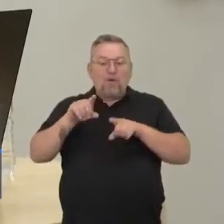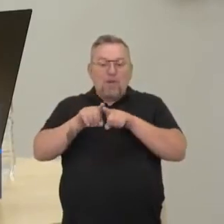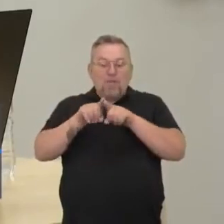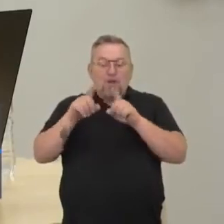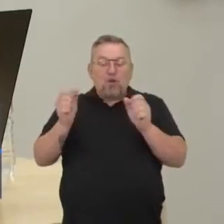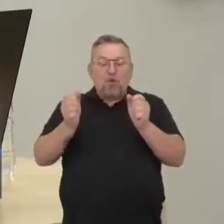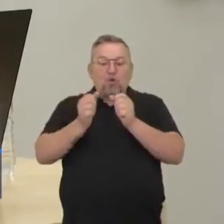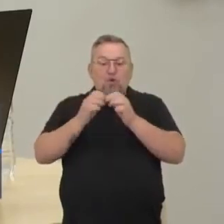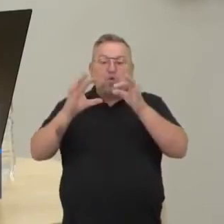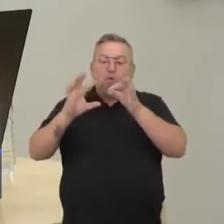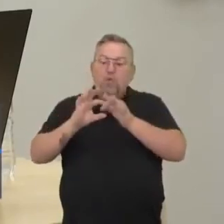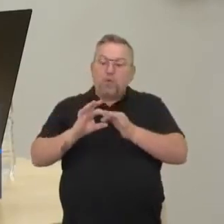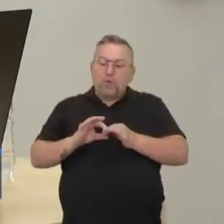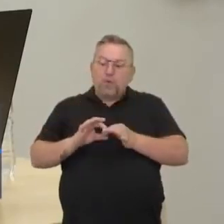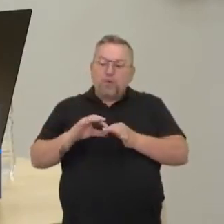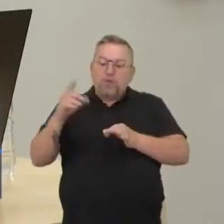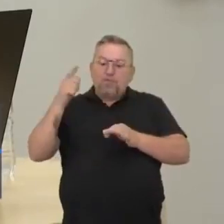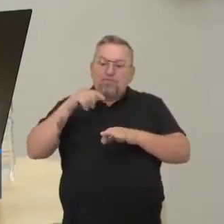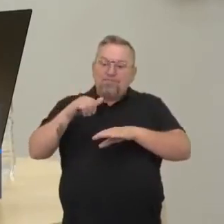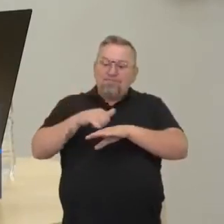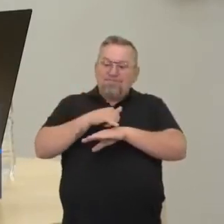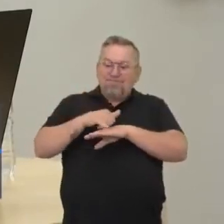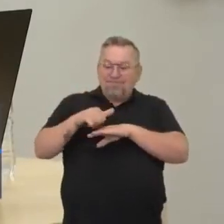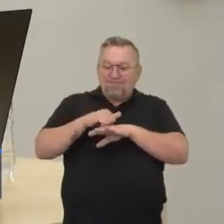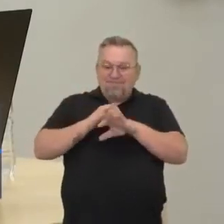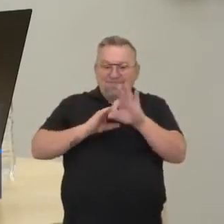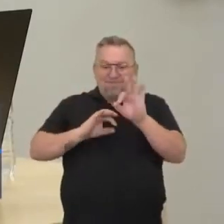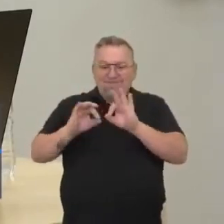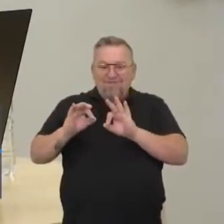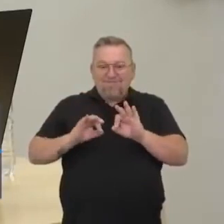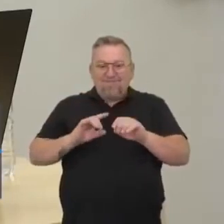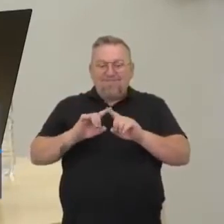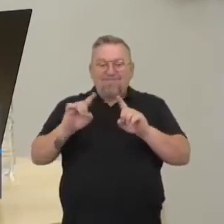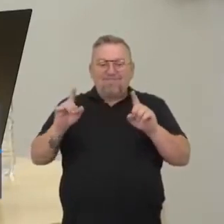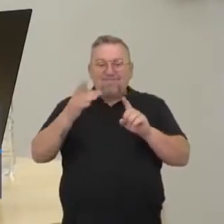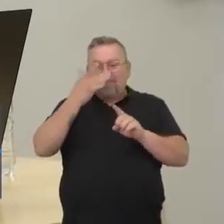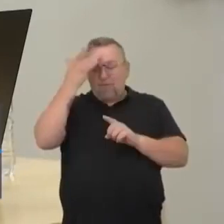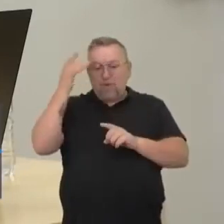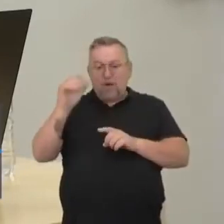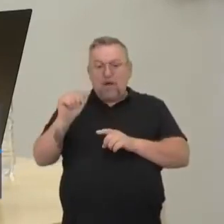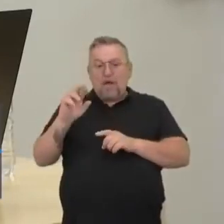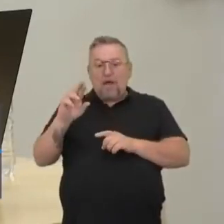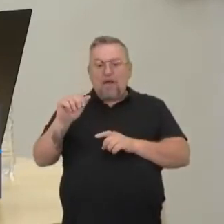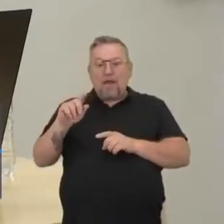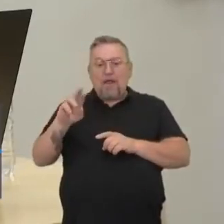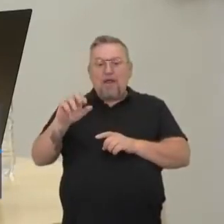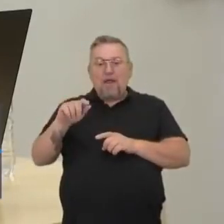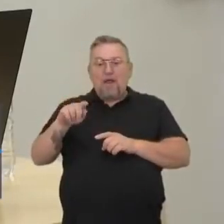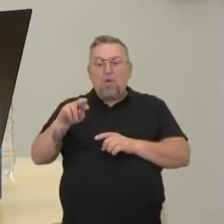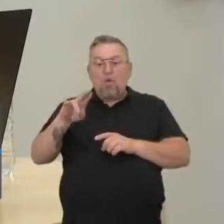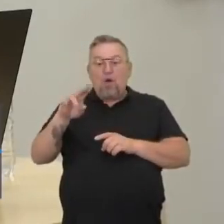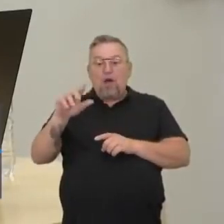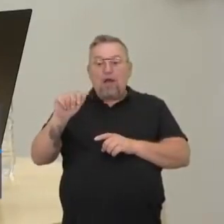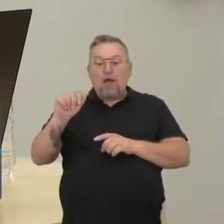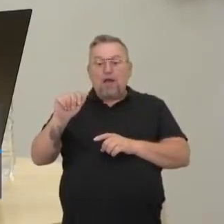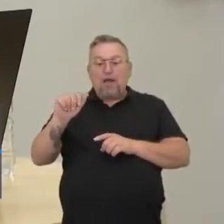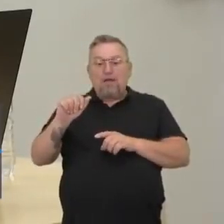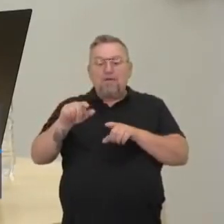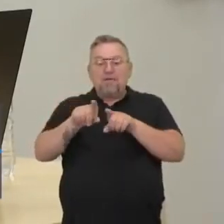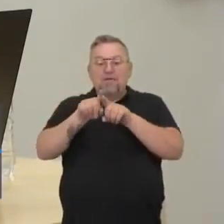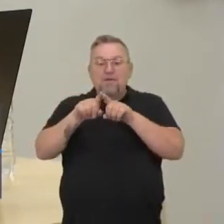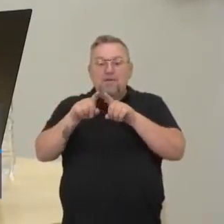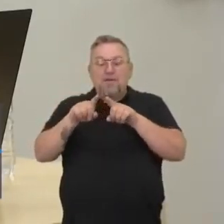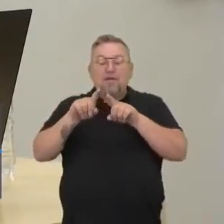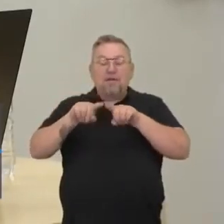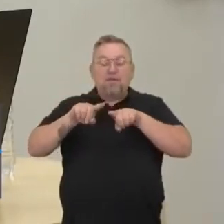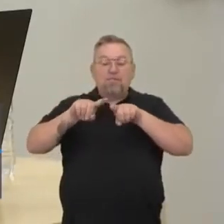nervoso para essa estratégia de movimento. Olha. Mas tem o pessoal de Araraquara também participando aí, viu, Joel? Colocou, sim, as pernas